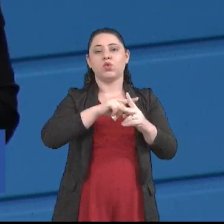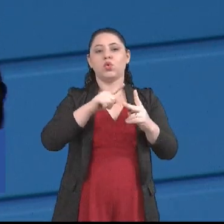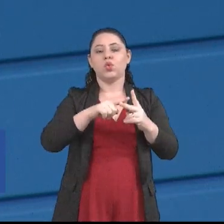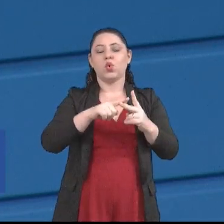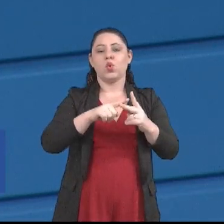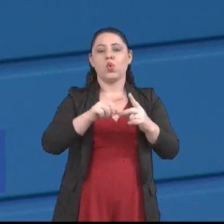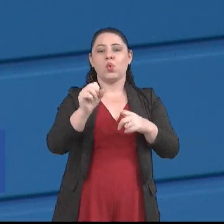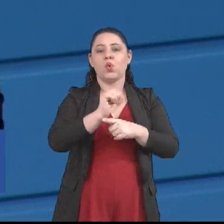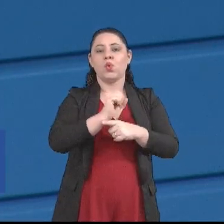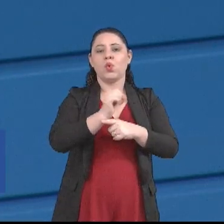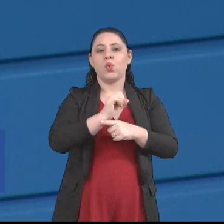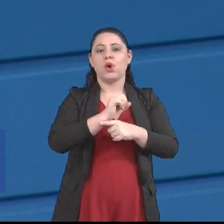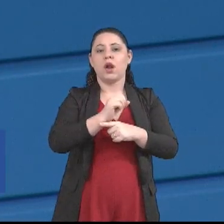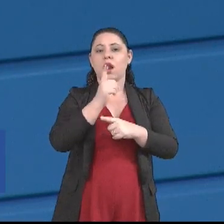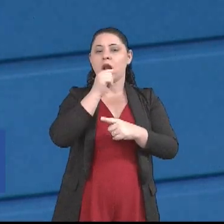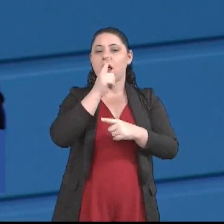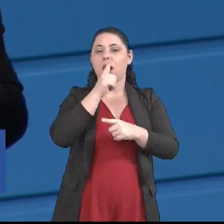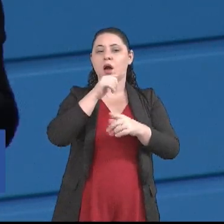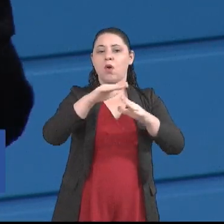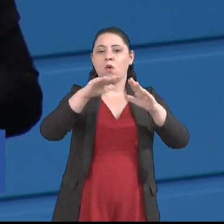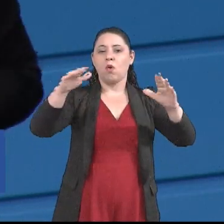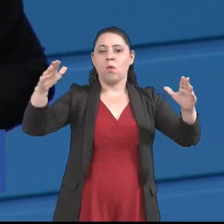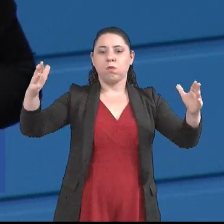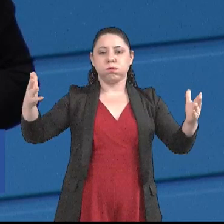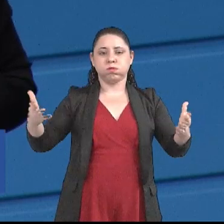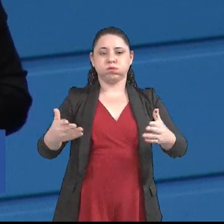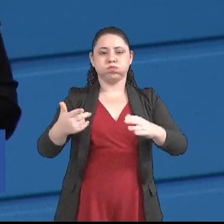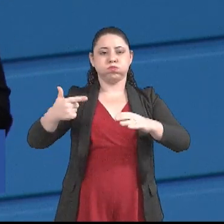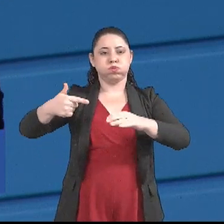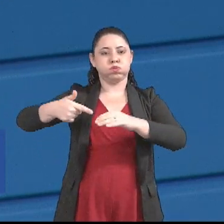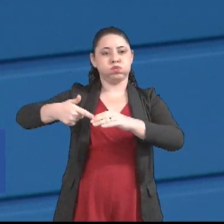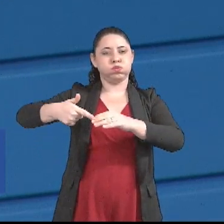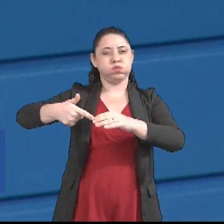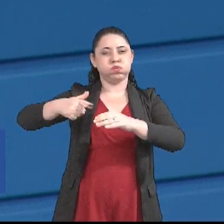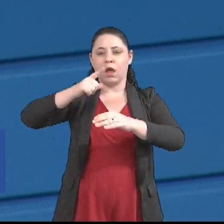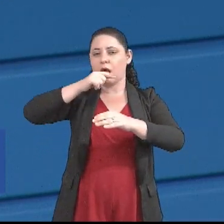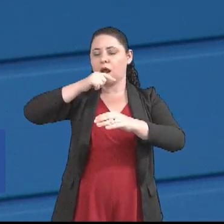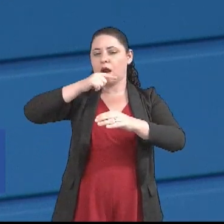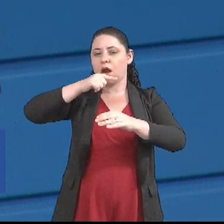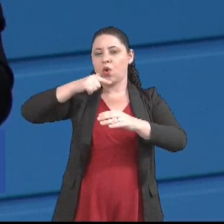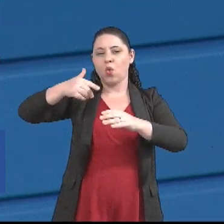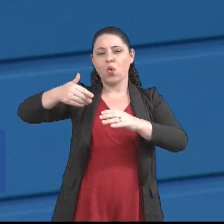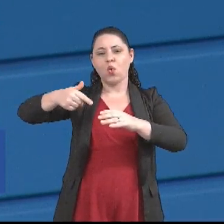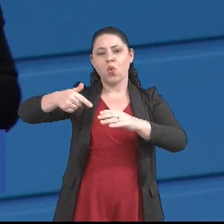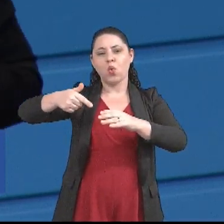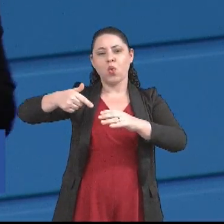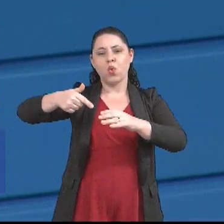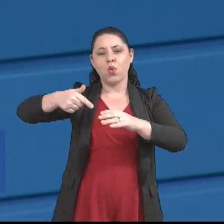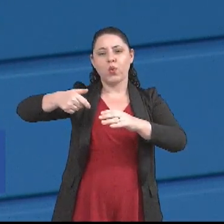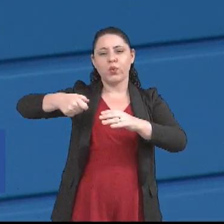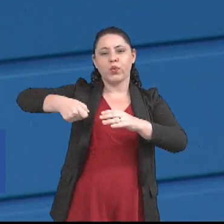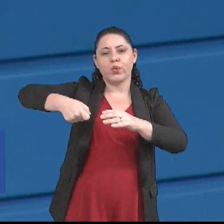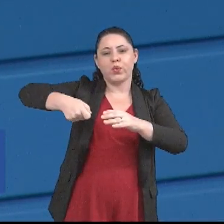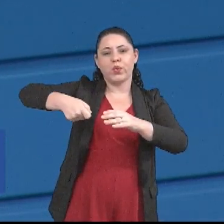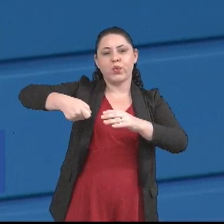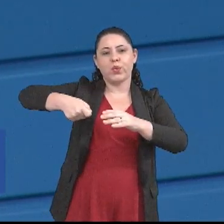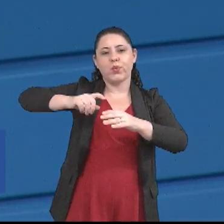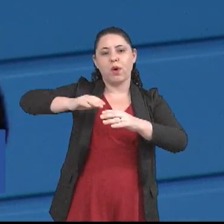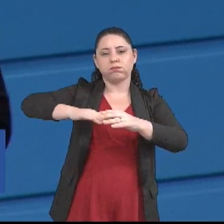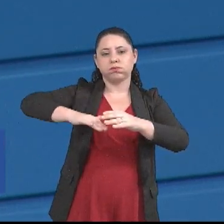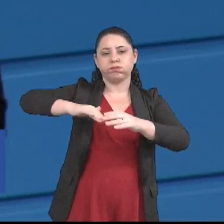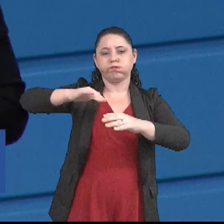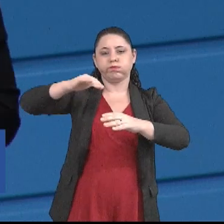caminhonetes também, um reservatório que a gente adquiriu por meio do nosso mandato e outras 2 caminhonetes da Defesa Civil e uma